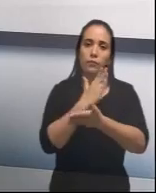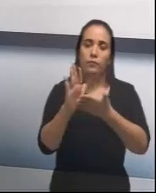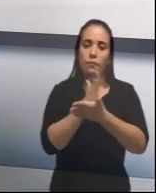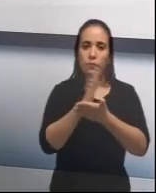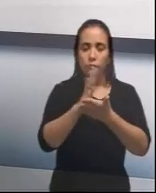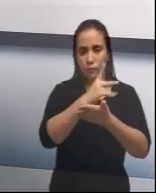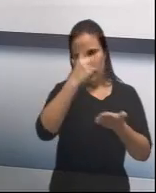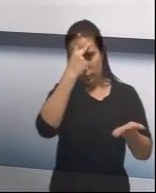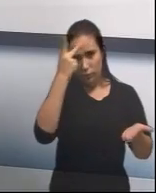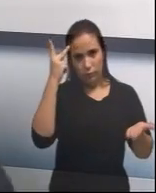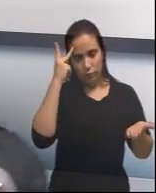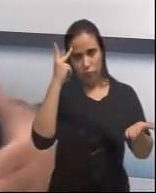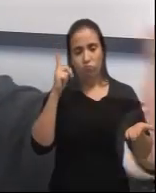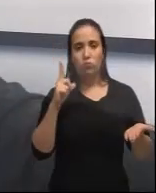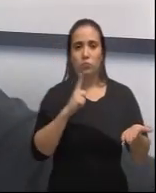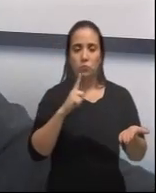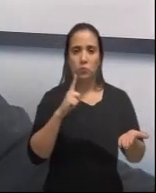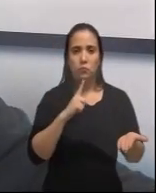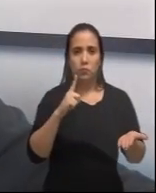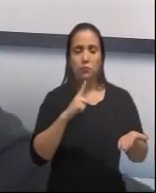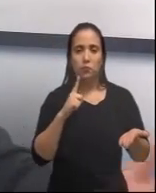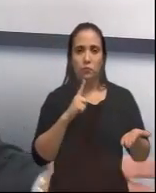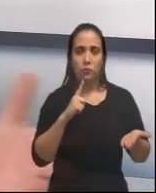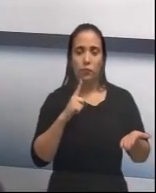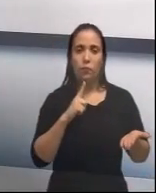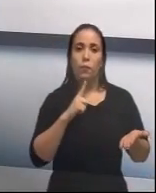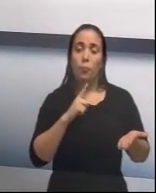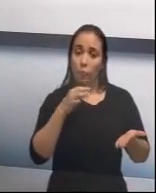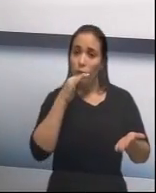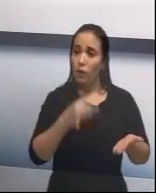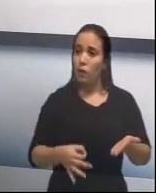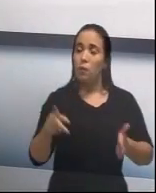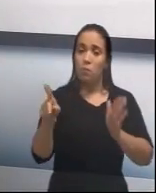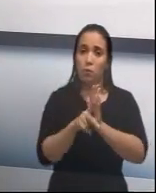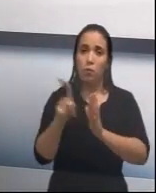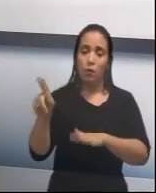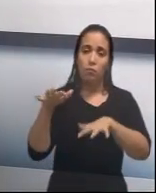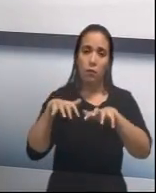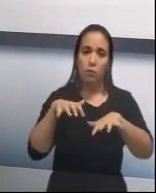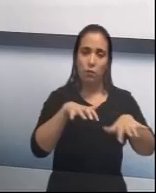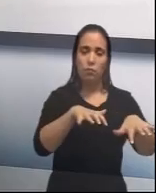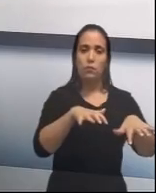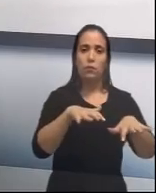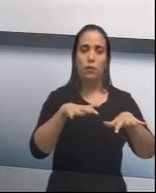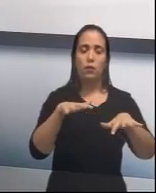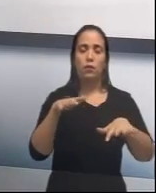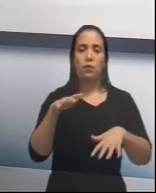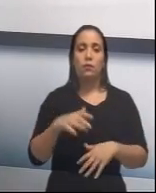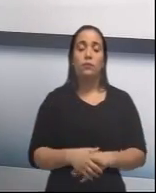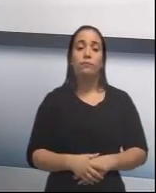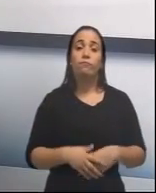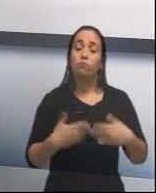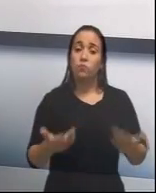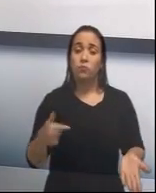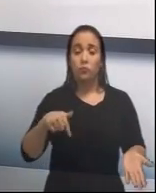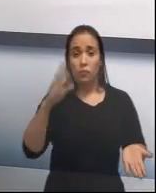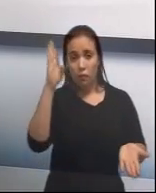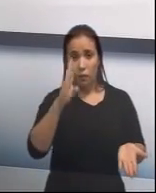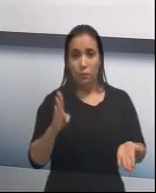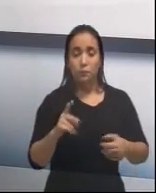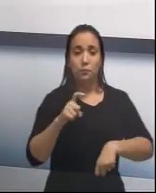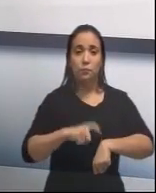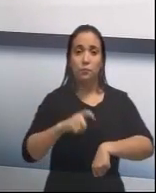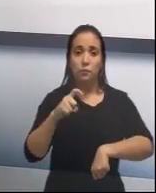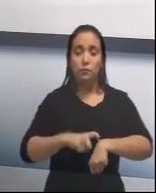que estão do outro lado, já criticando a própria escola. Carlos. Né? Então, eu estou só dizendo, o Brasil vive esse